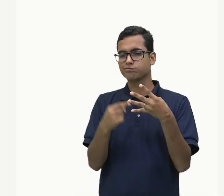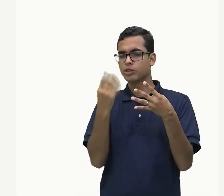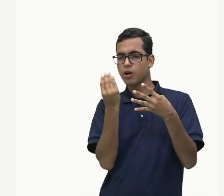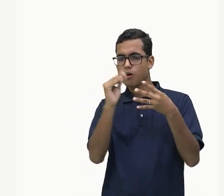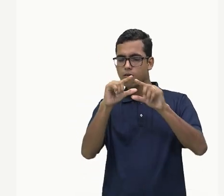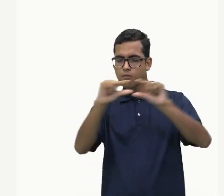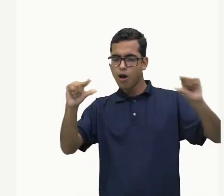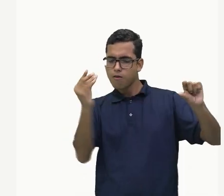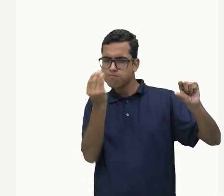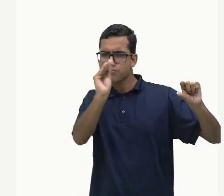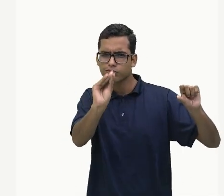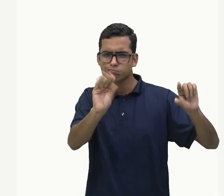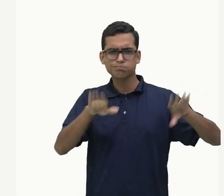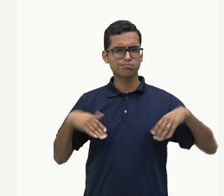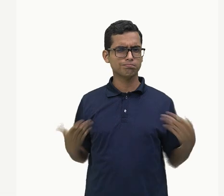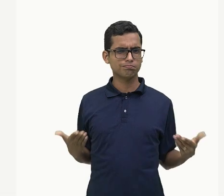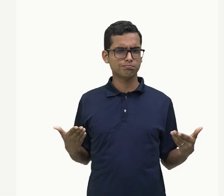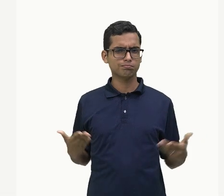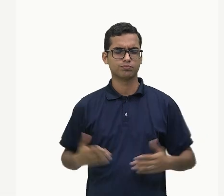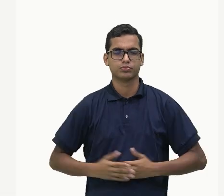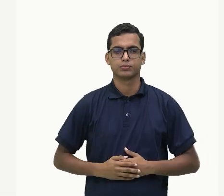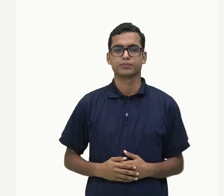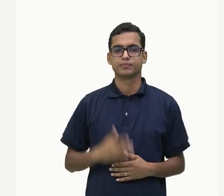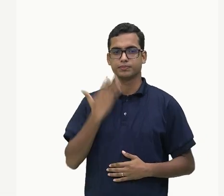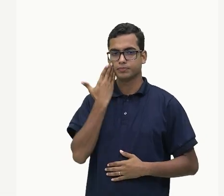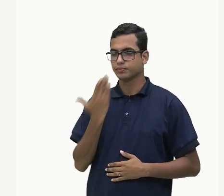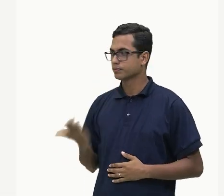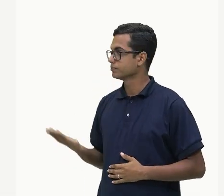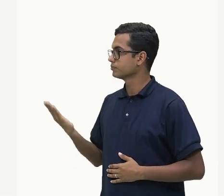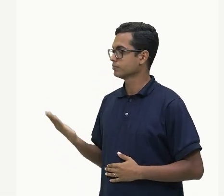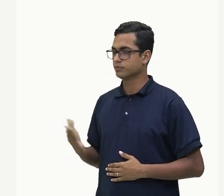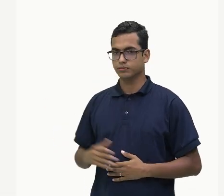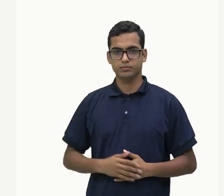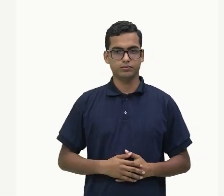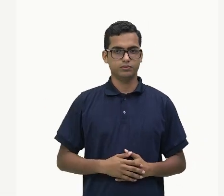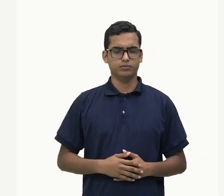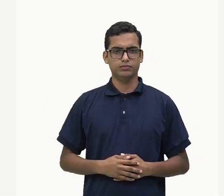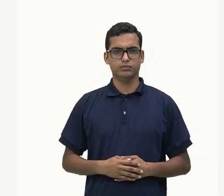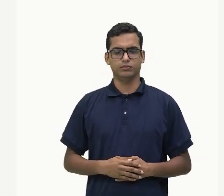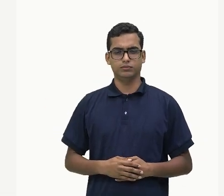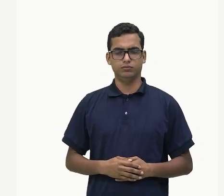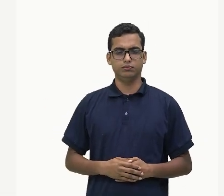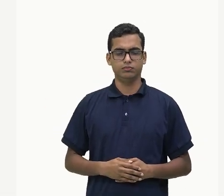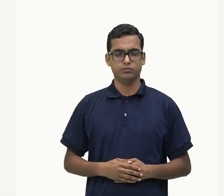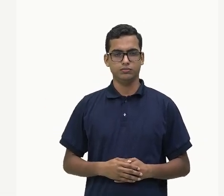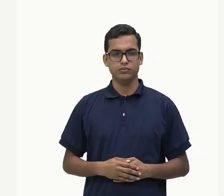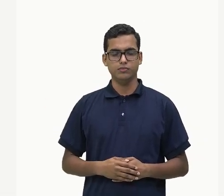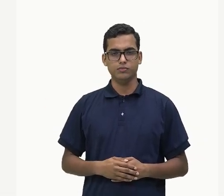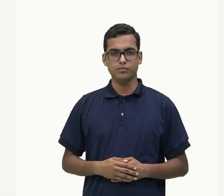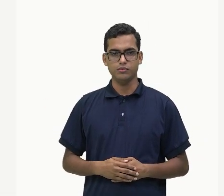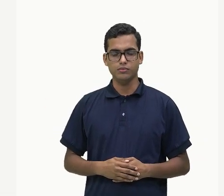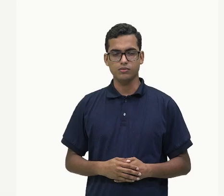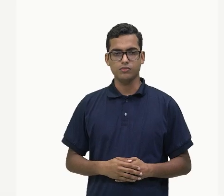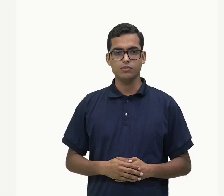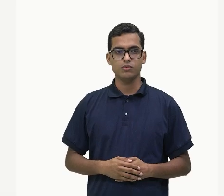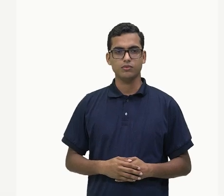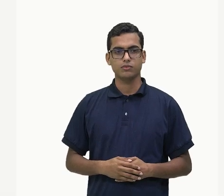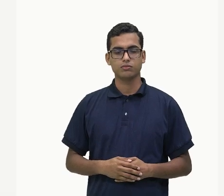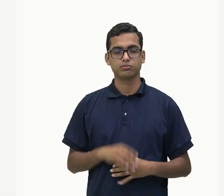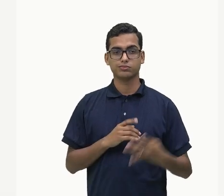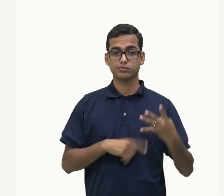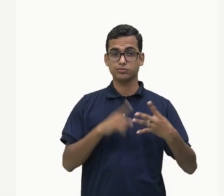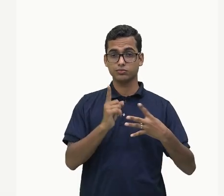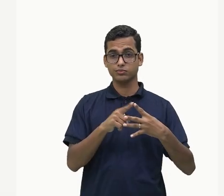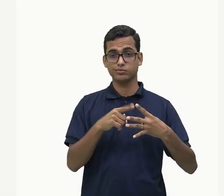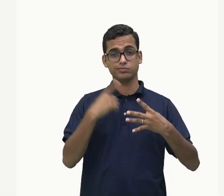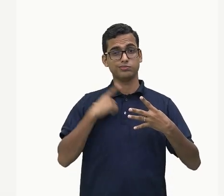essa lacuna? I like coffee because I don't drink every day. O because não dá, gente,